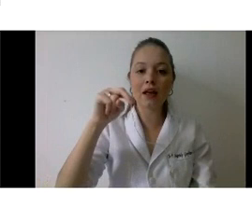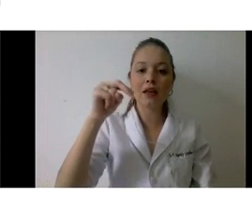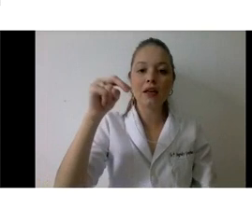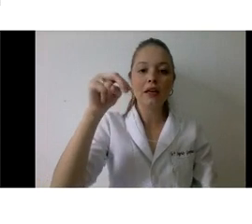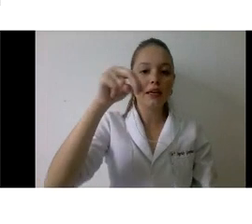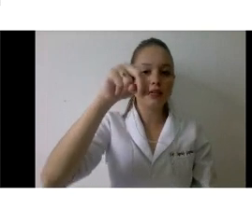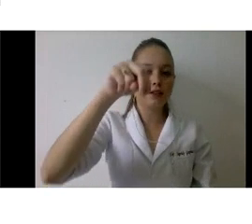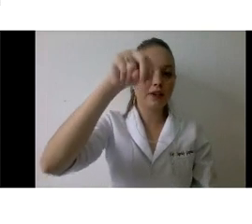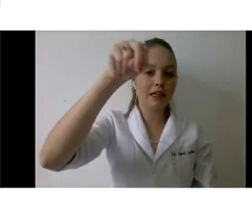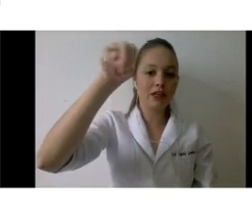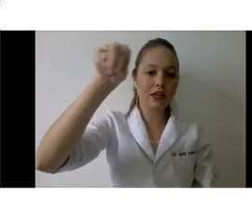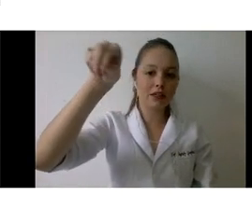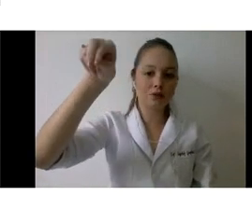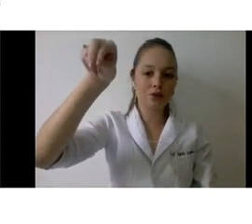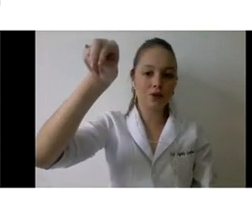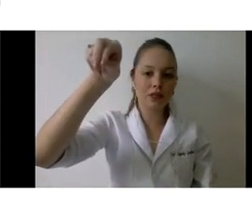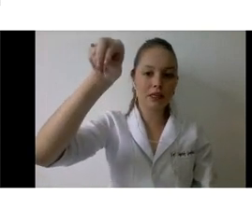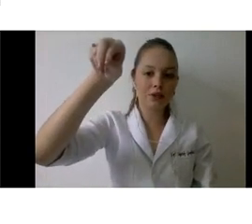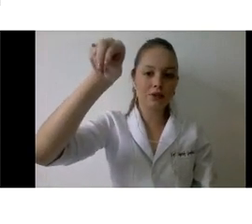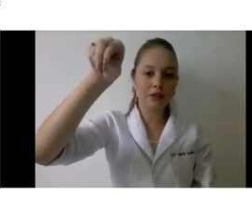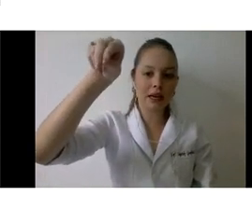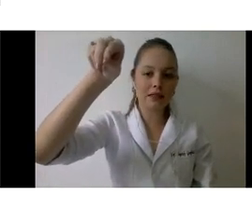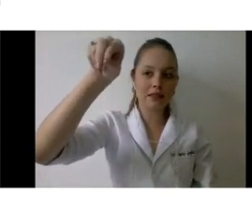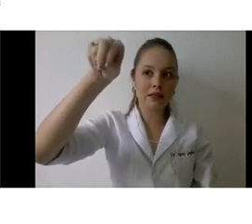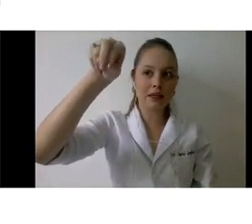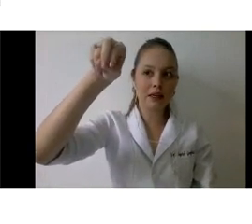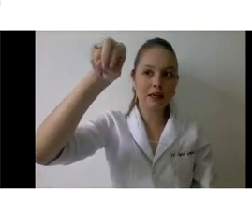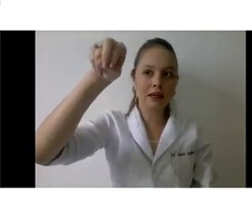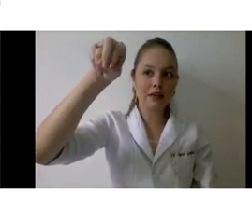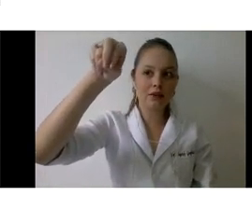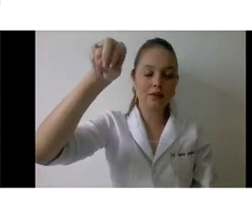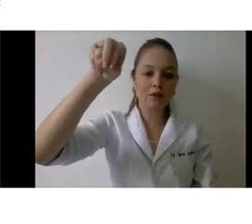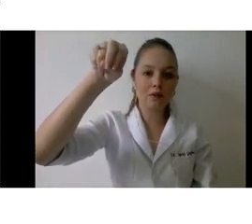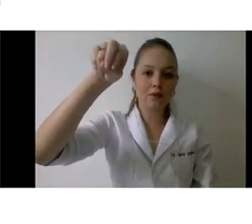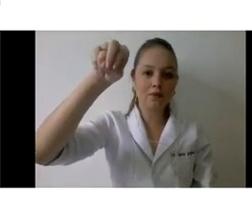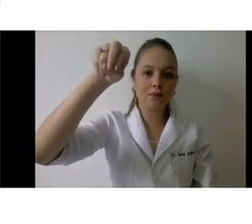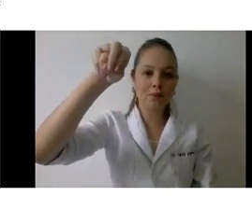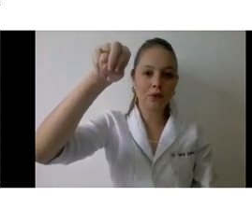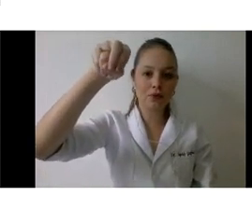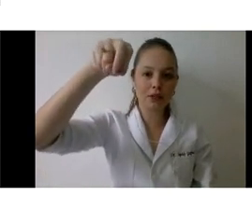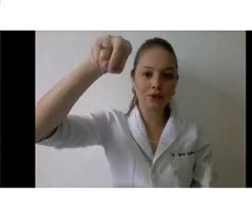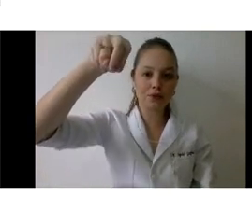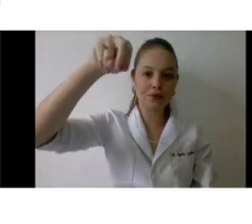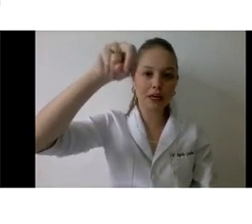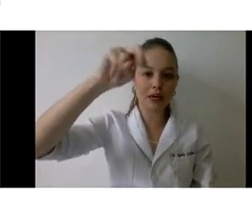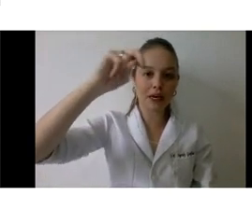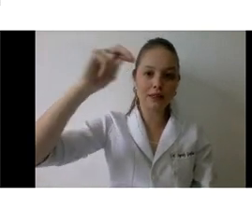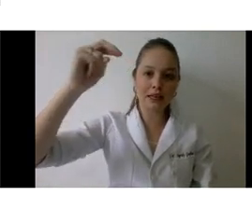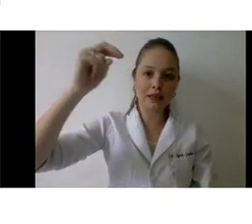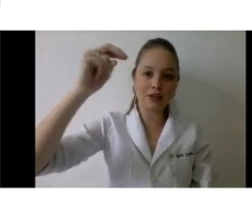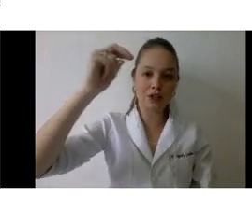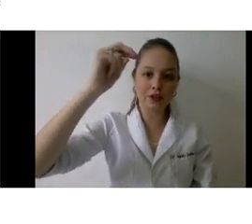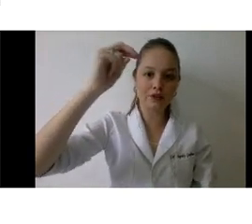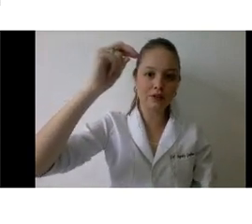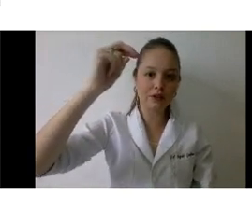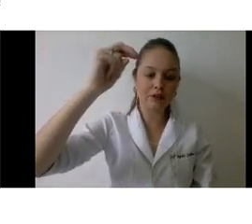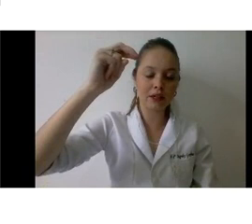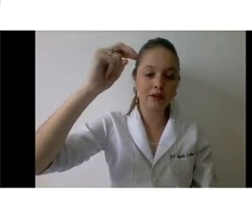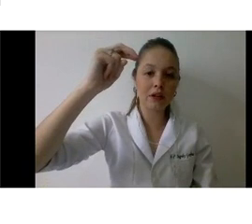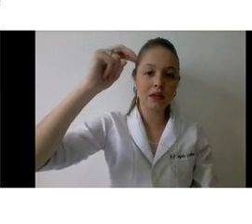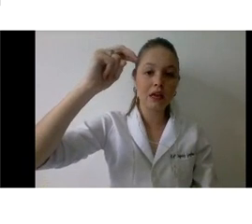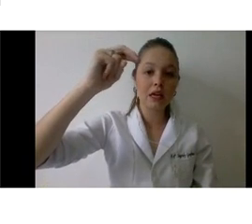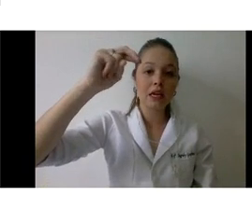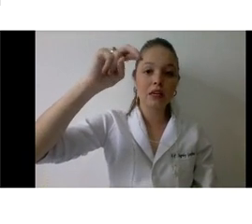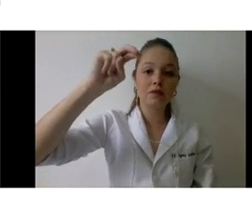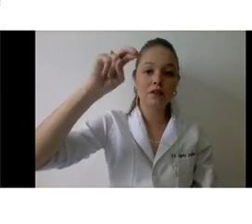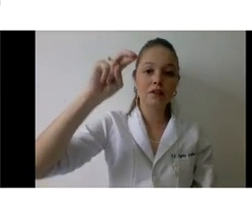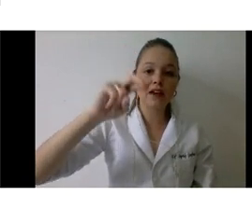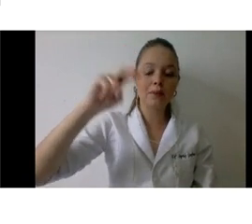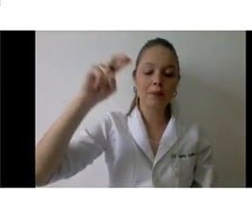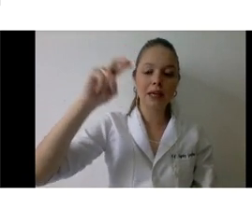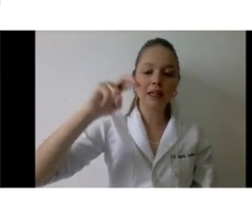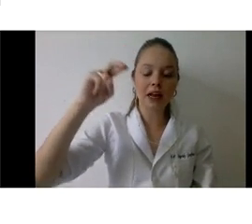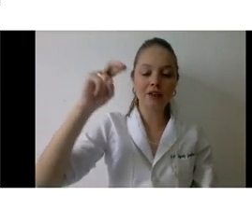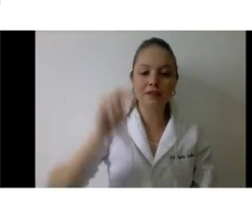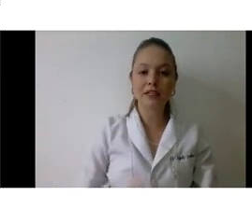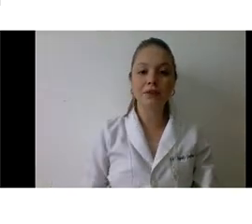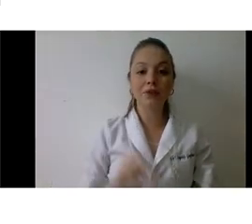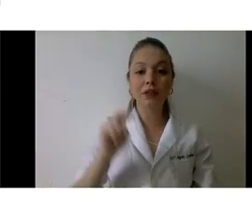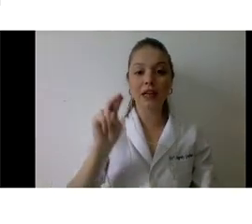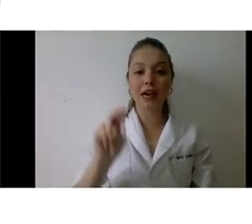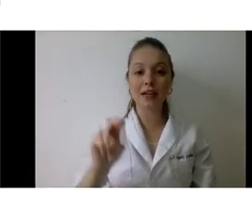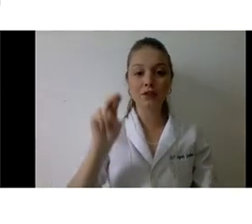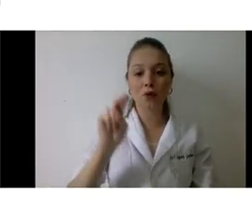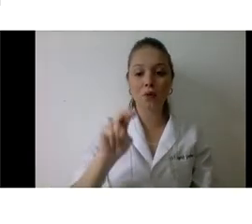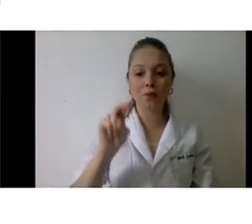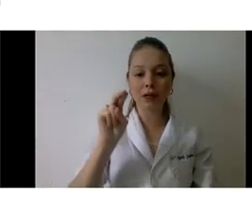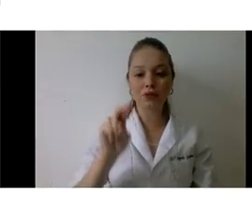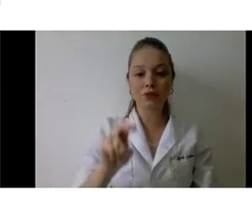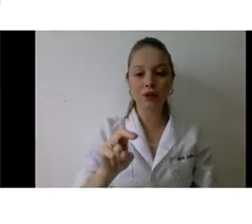dedos, tá? E você vai deixar seus 2 dedos assim, né? Para os dedos ficarem certinhos, tá vendo? E você vai apertar